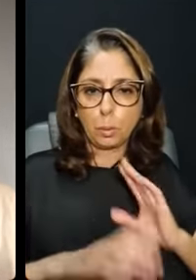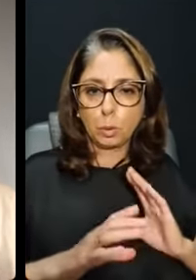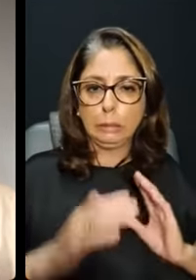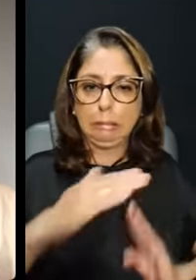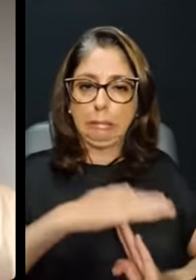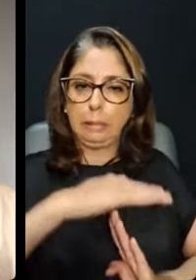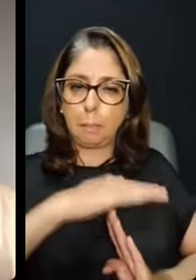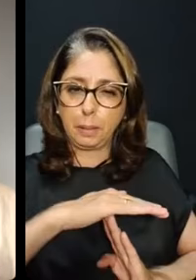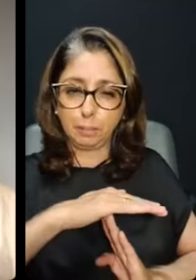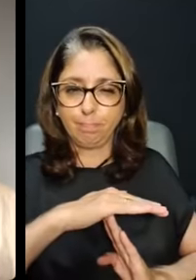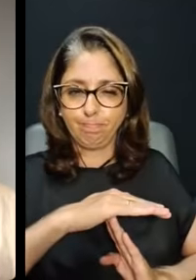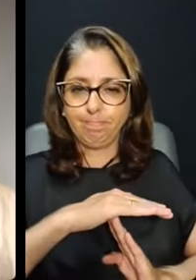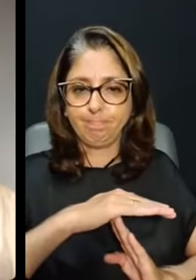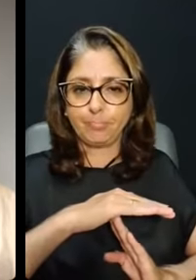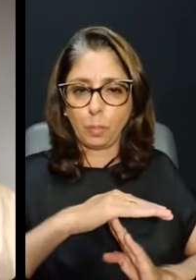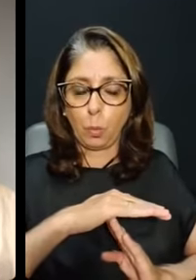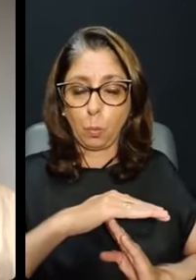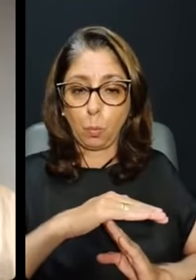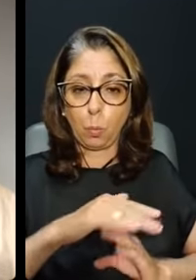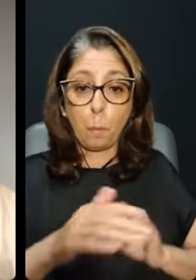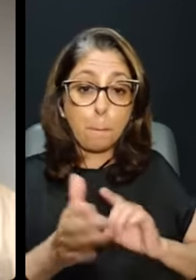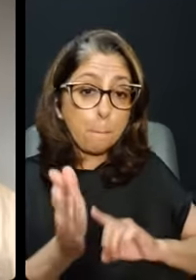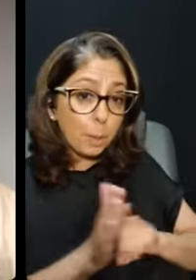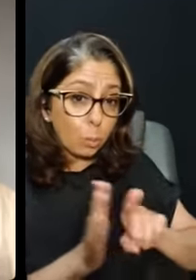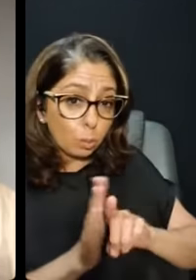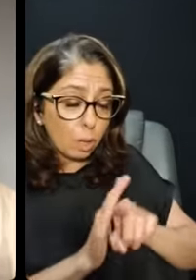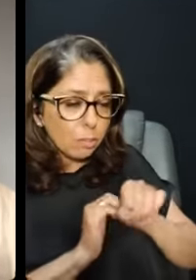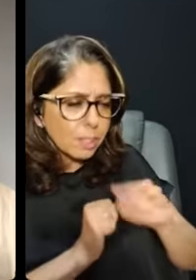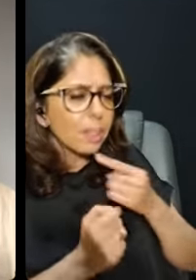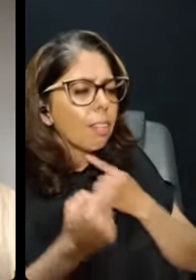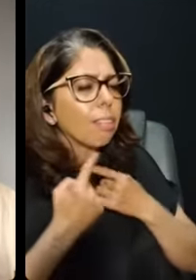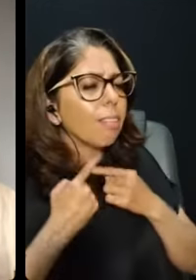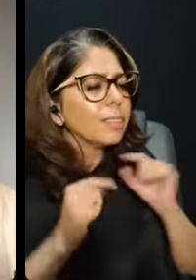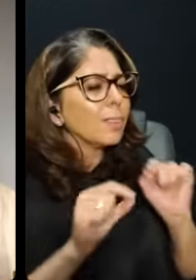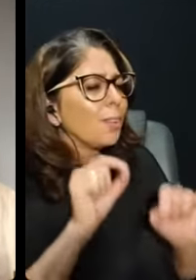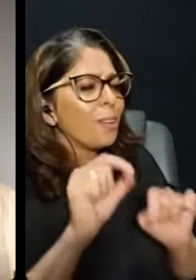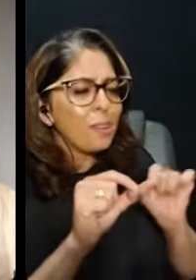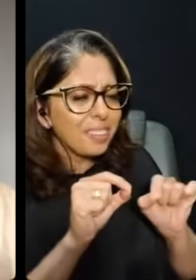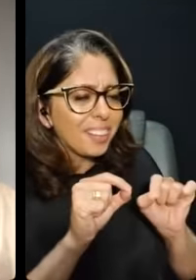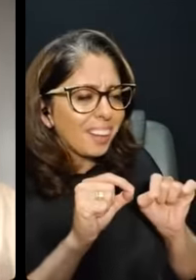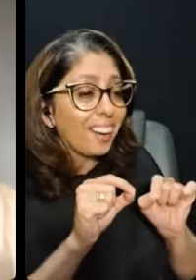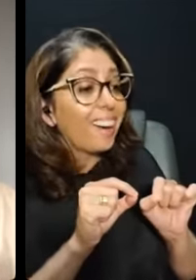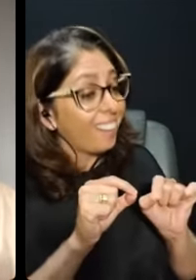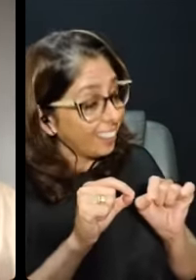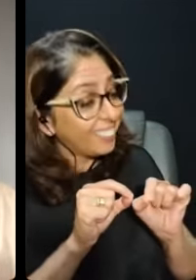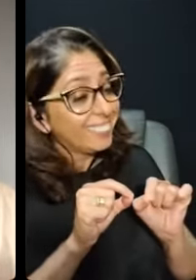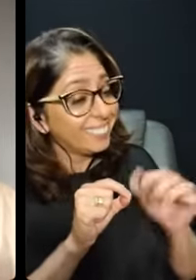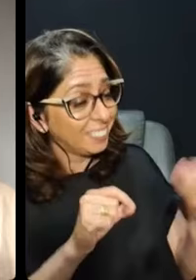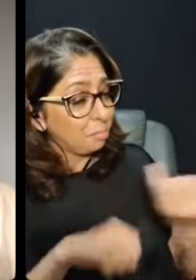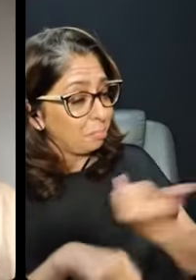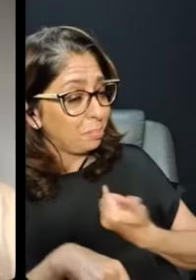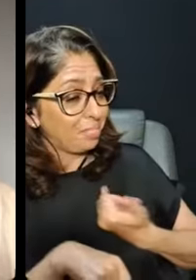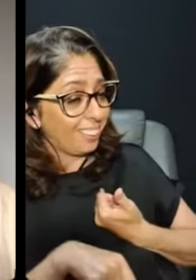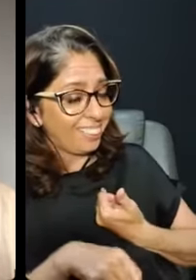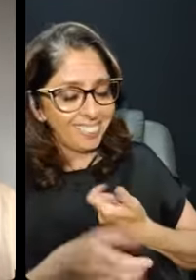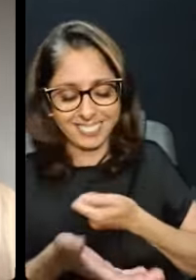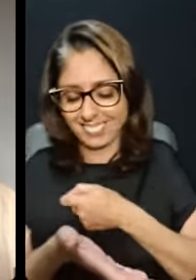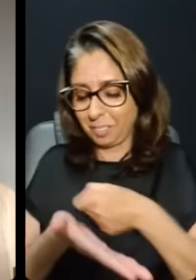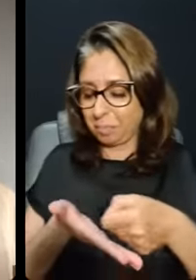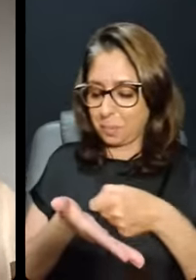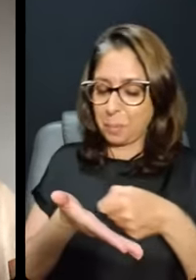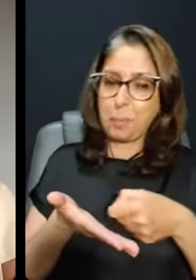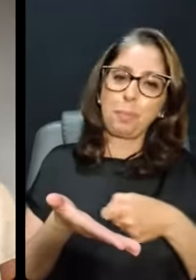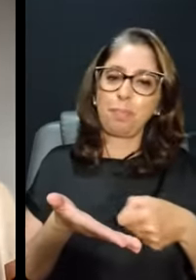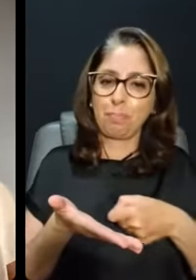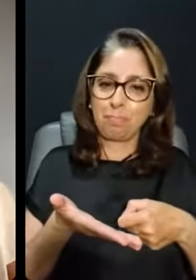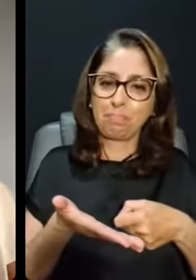tenha. Então, é um curso montado com essa proposta. A gente tem muitas questões técnicas que vão ser trabalhadas,